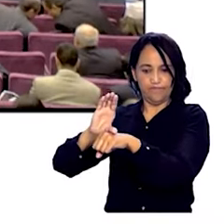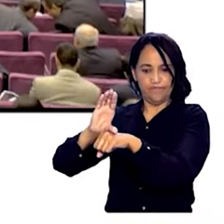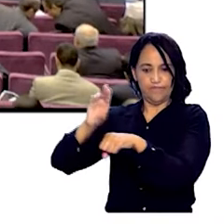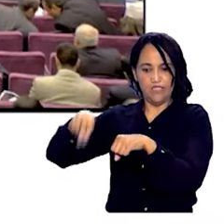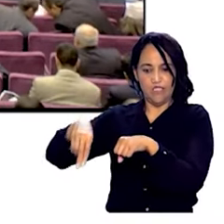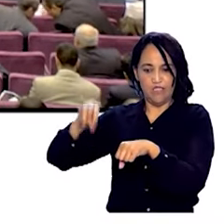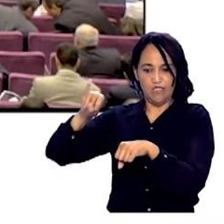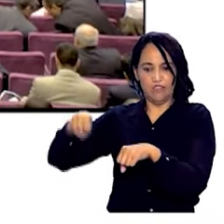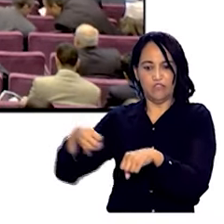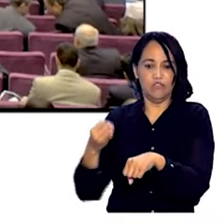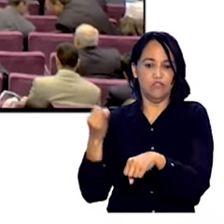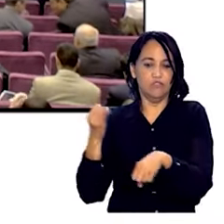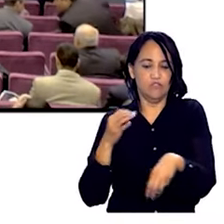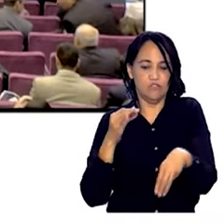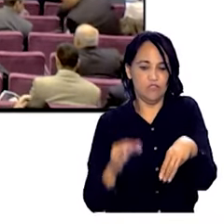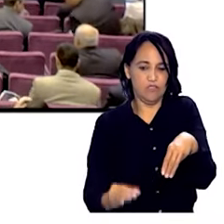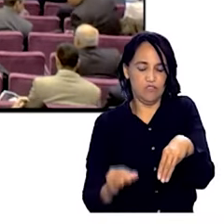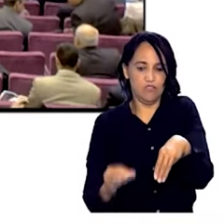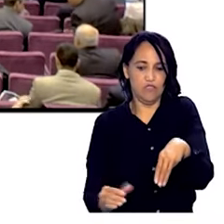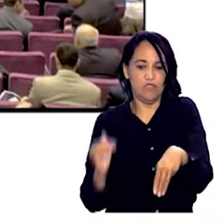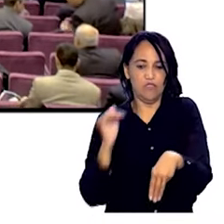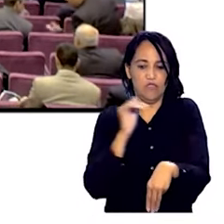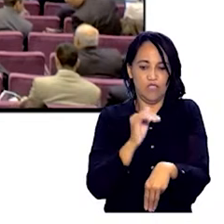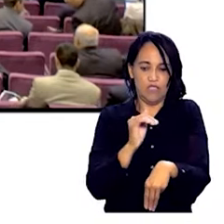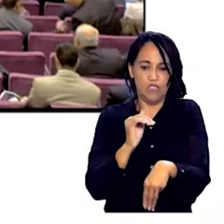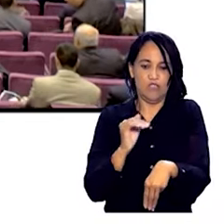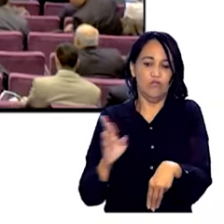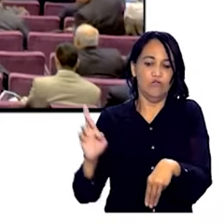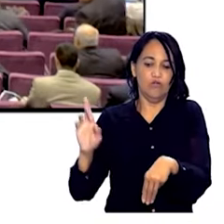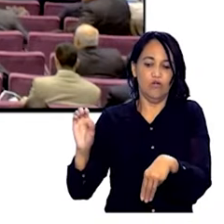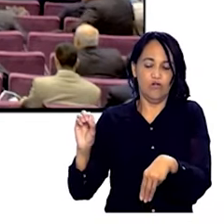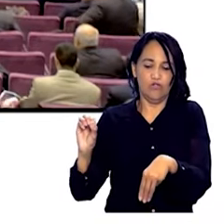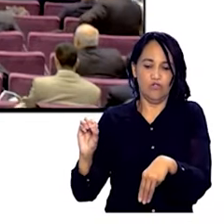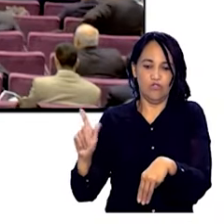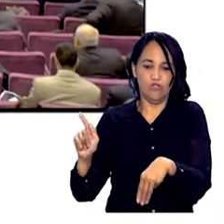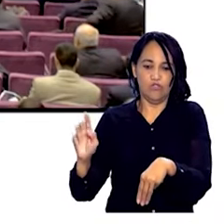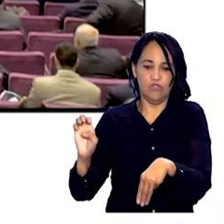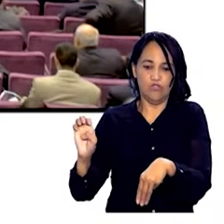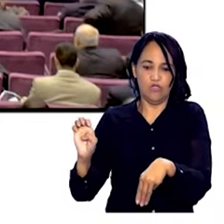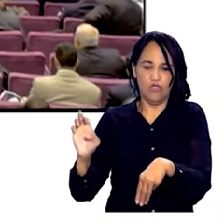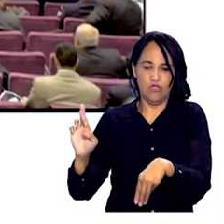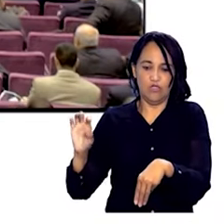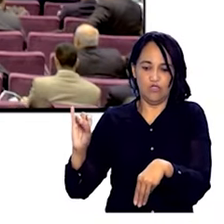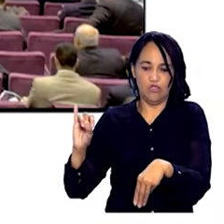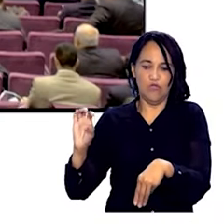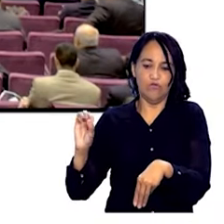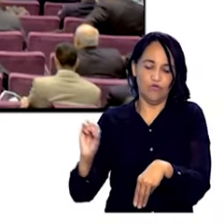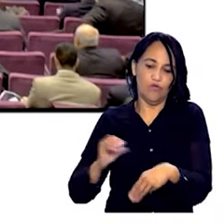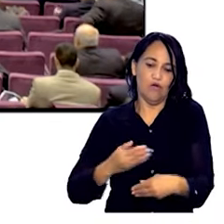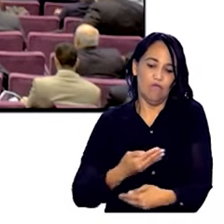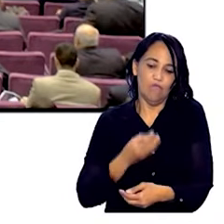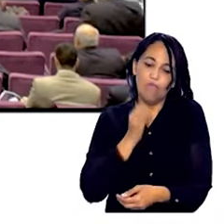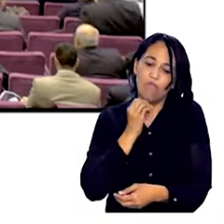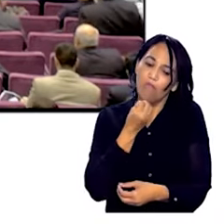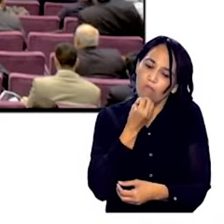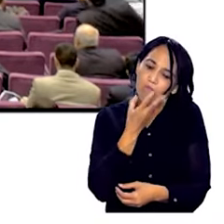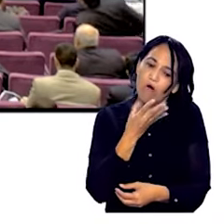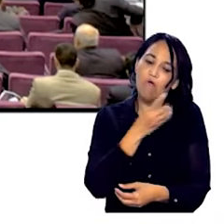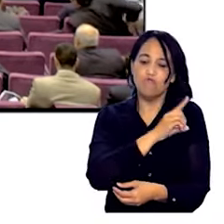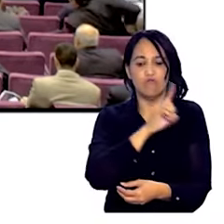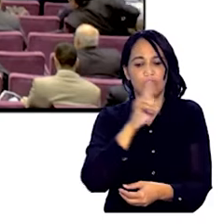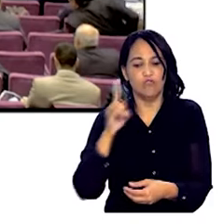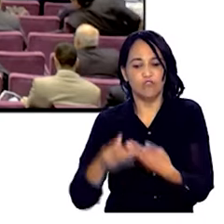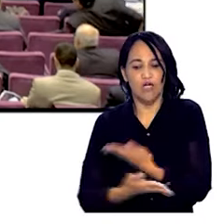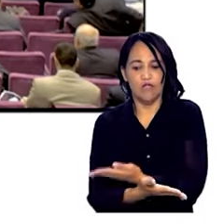Rogério Cruz Bom dia a todas e a todos é uma satisfação